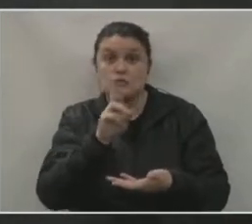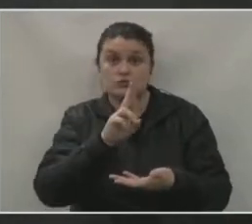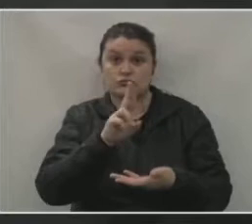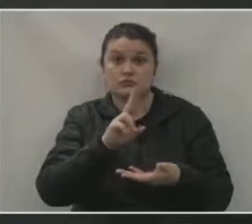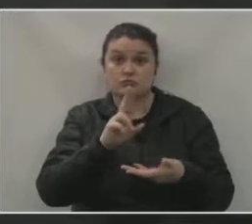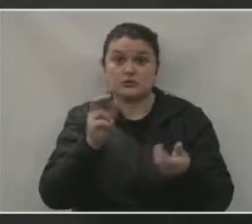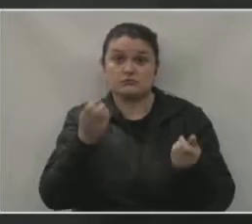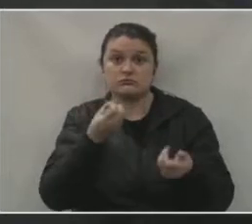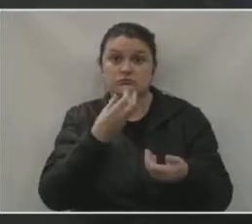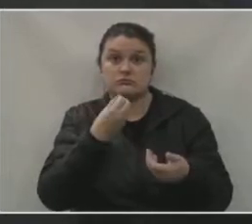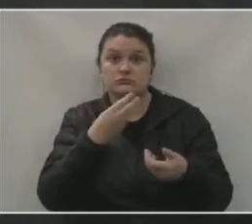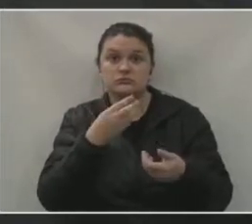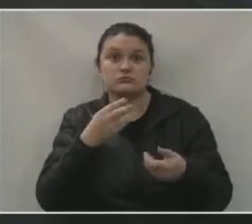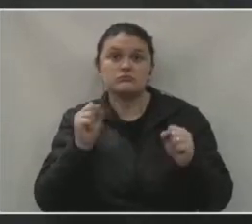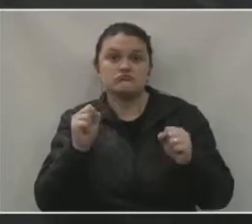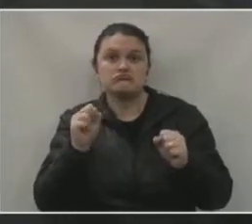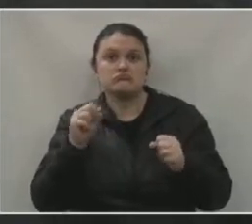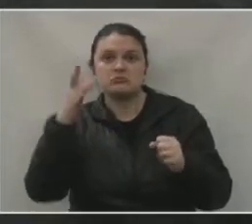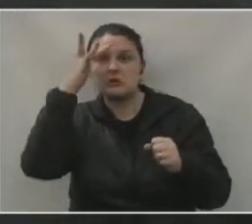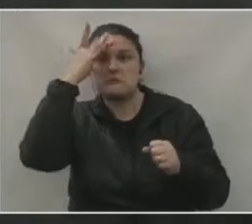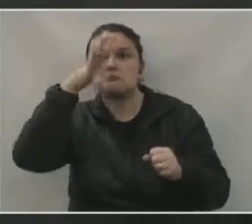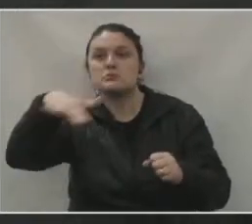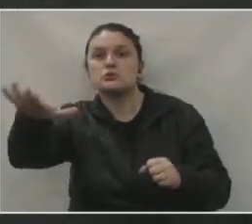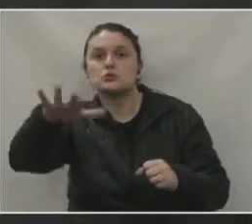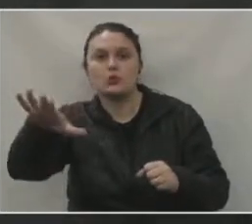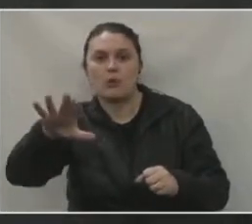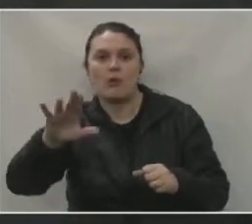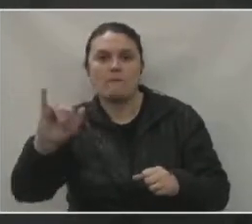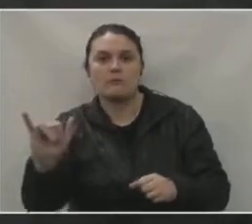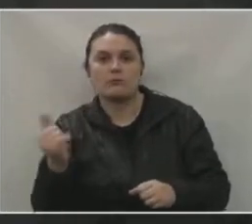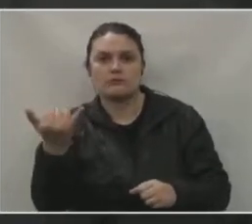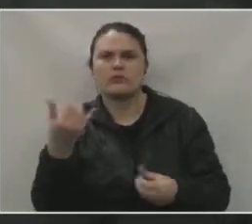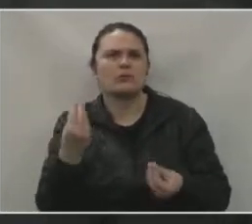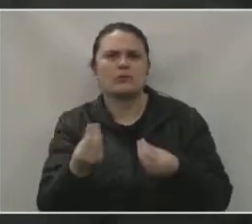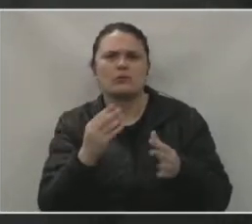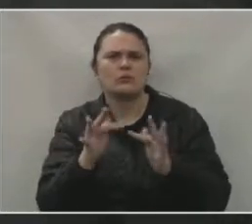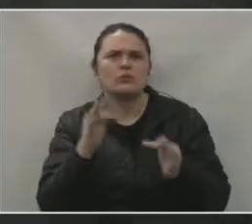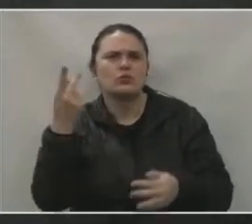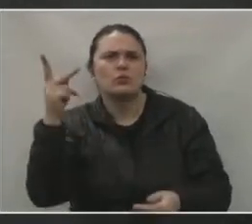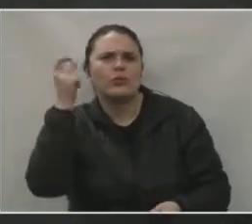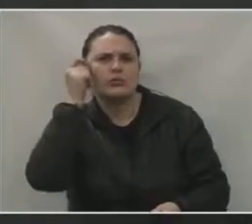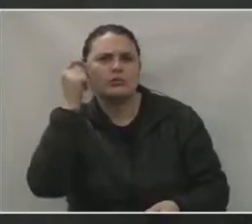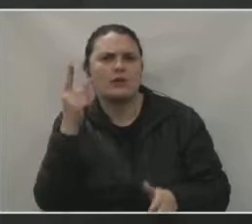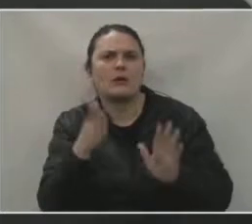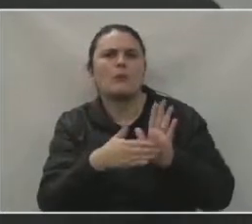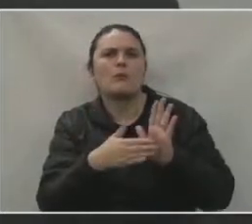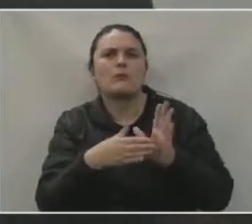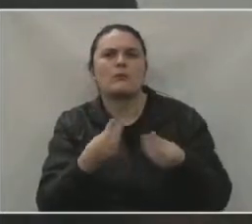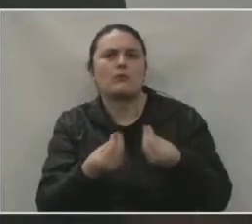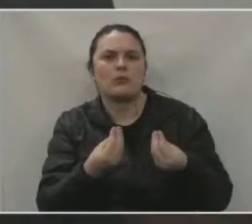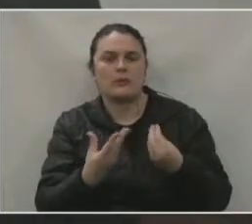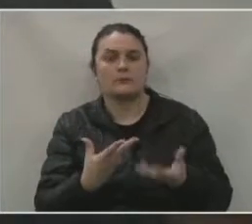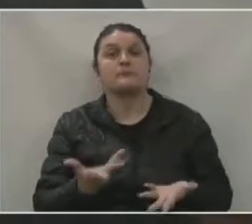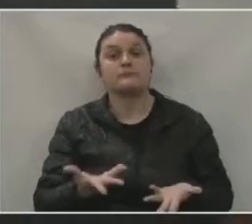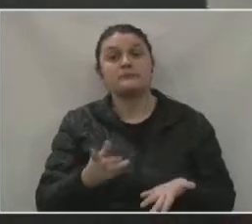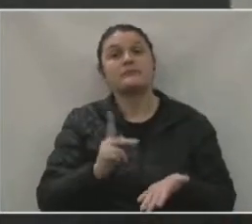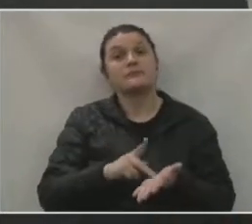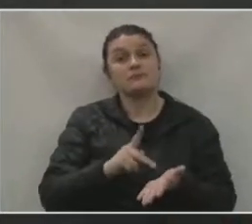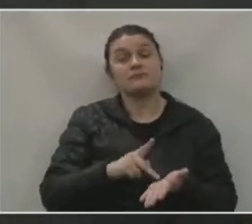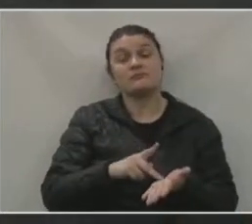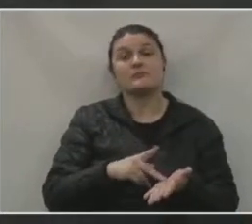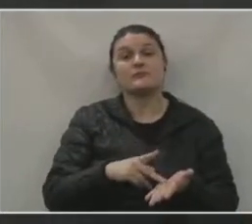Que podem ser usados, enfim, pela comunidade. Como é que funciona essa ideia? Qual que é a proposta? Isso, exatamente. A